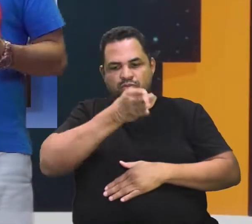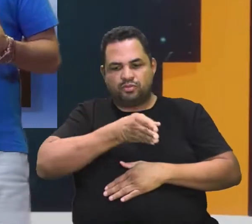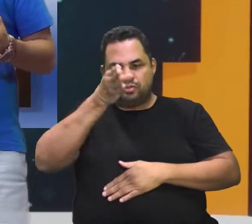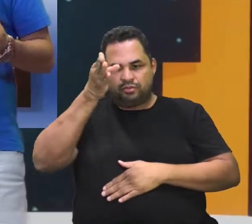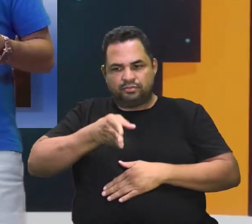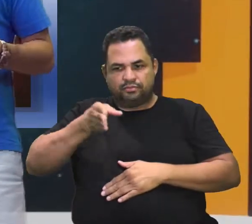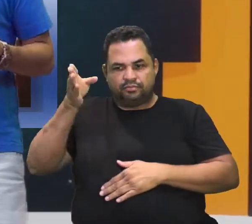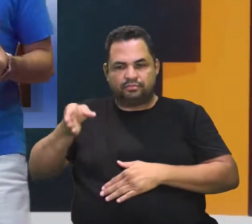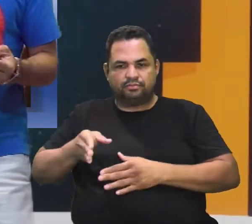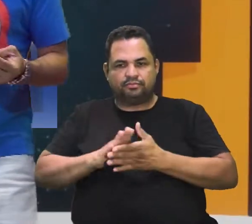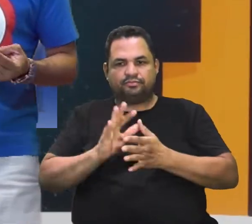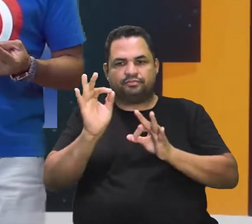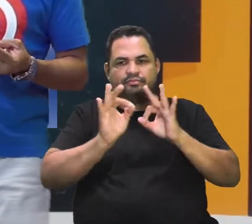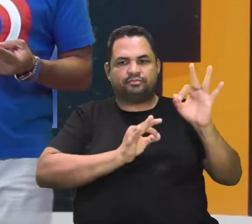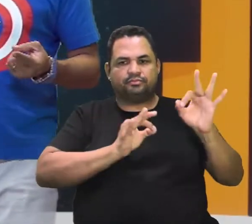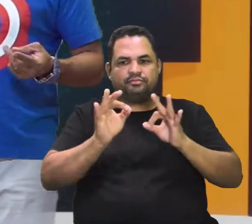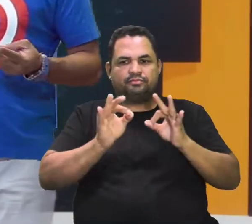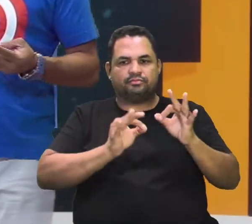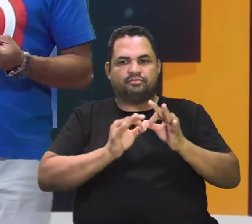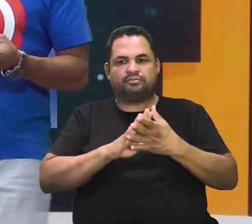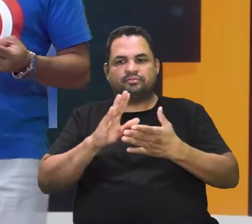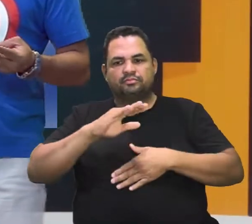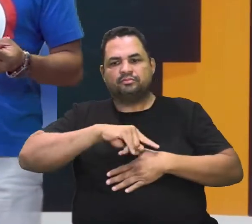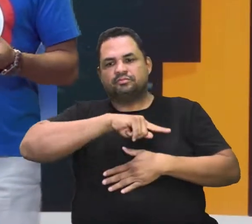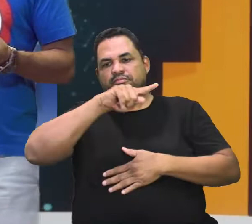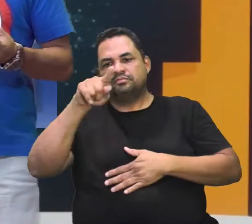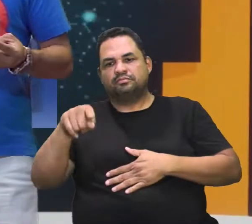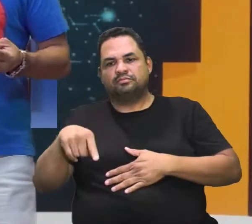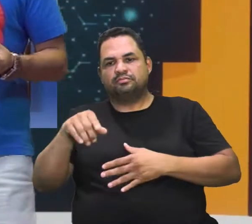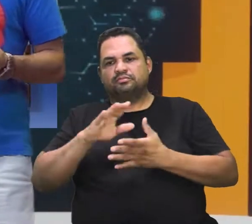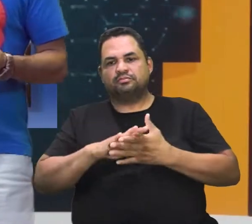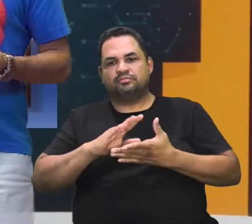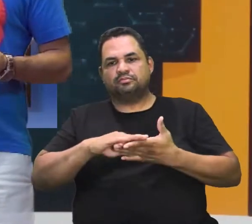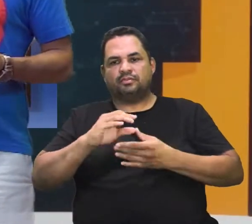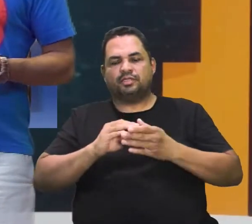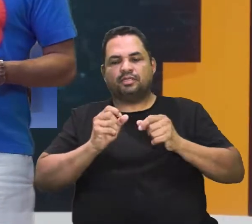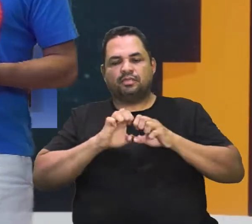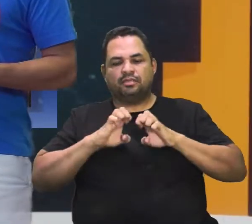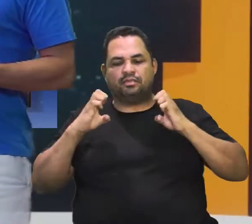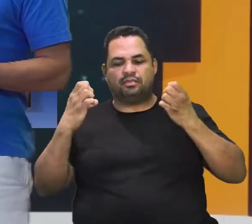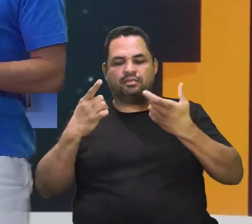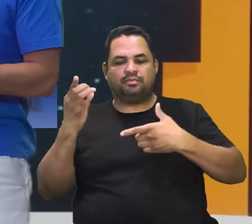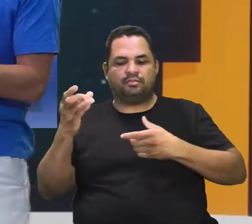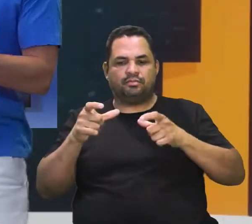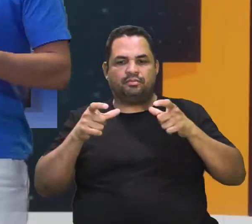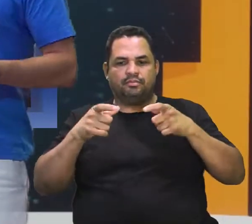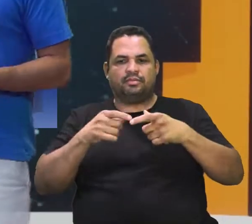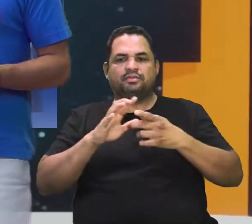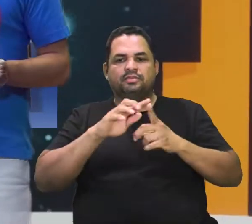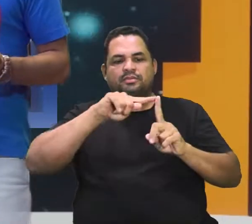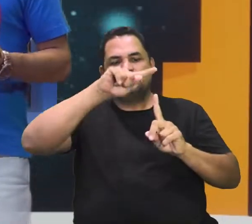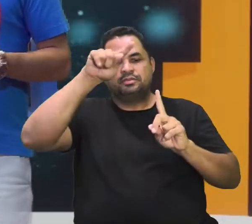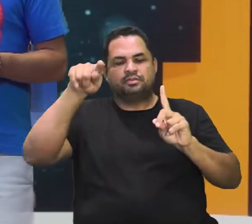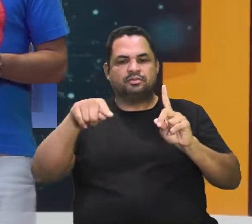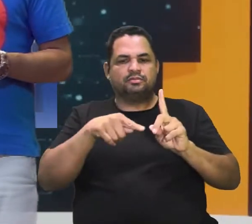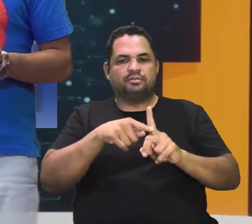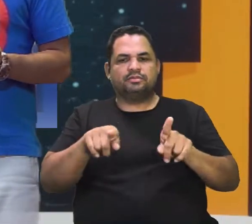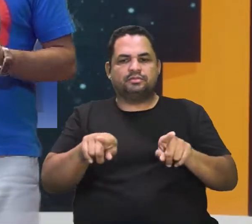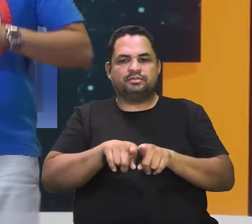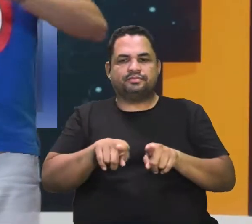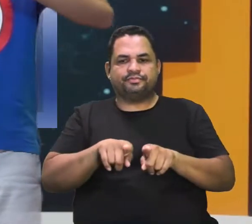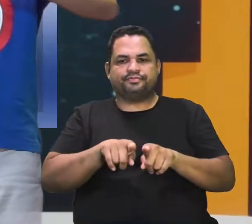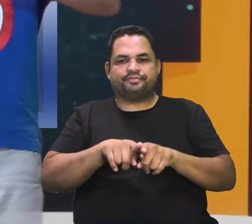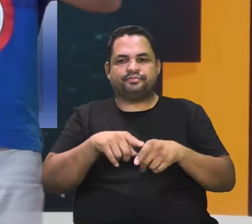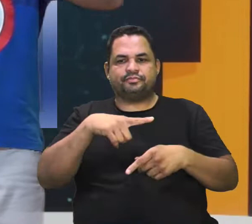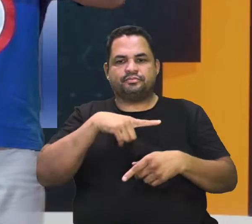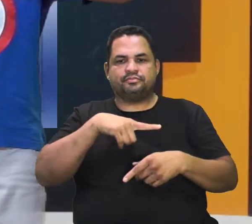foram observadas formações de parábolas, de elipses, de hipérboles e da circunferência. A